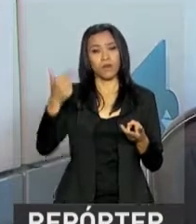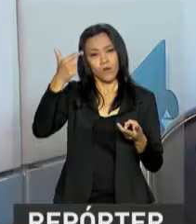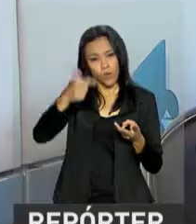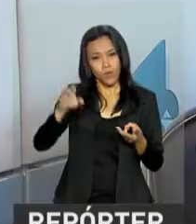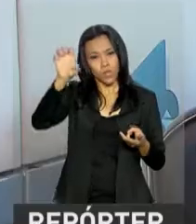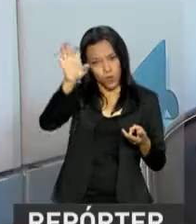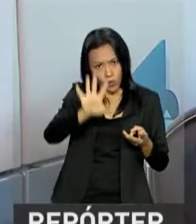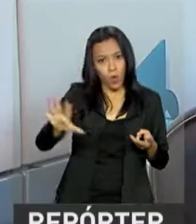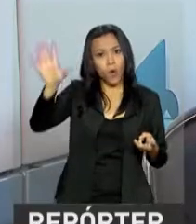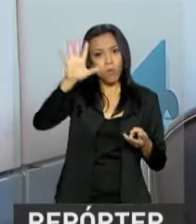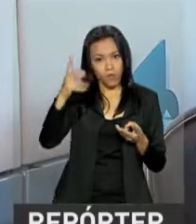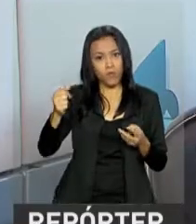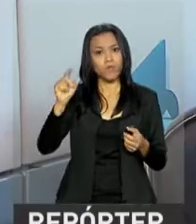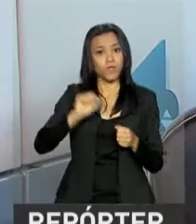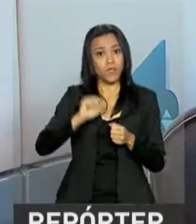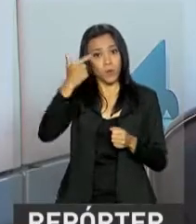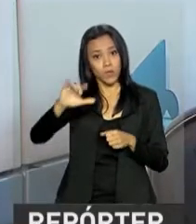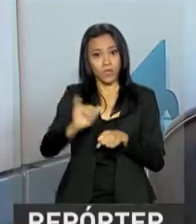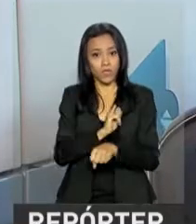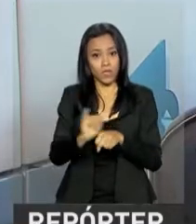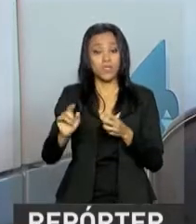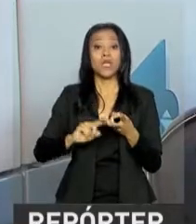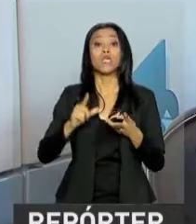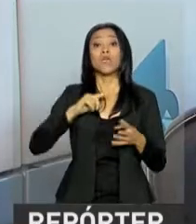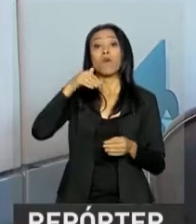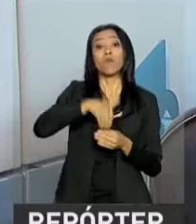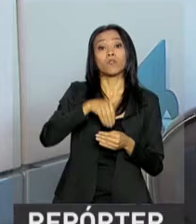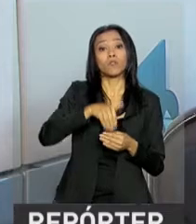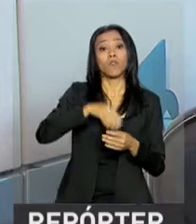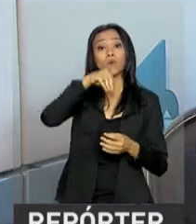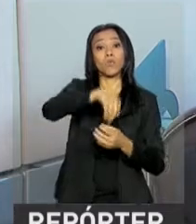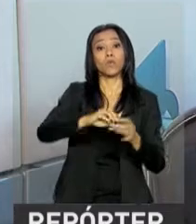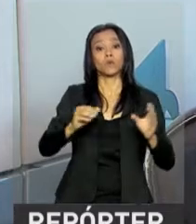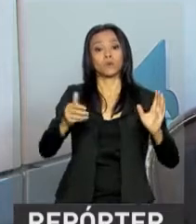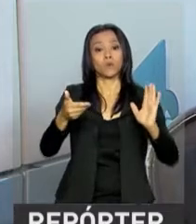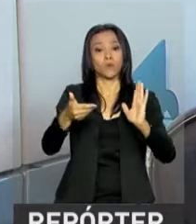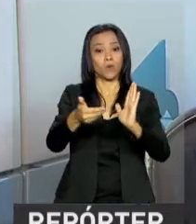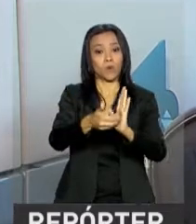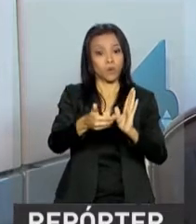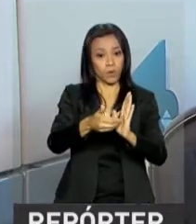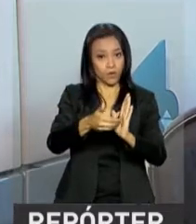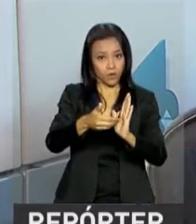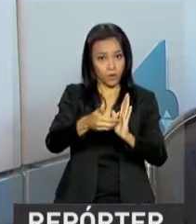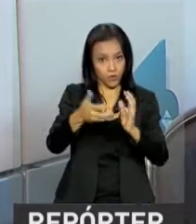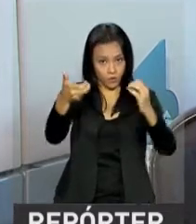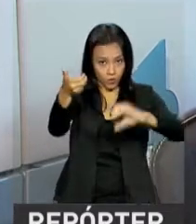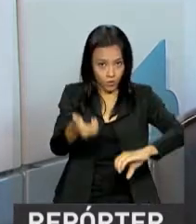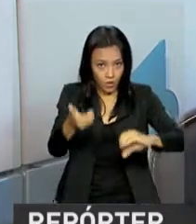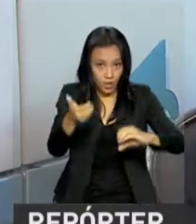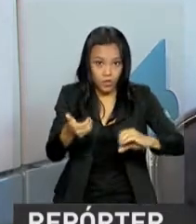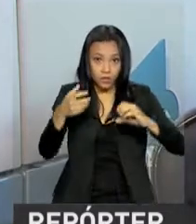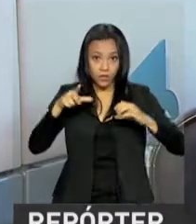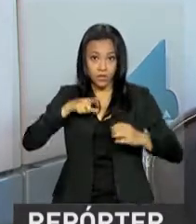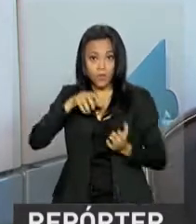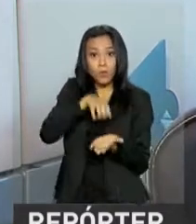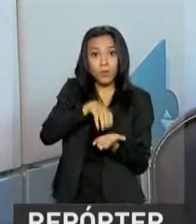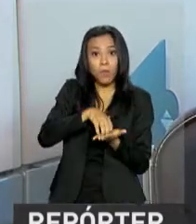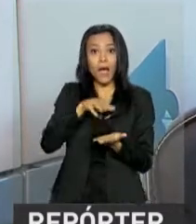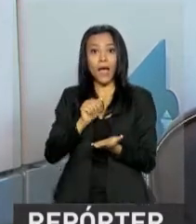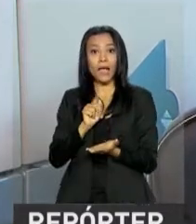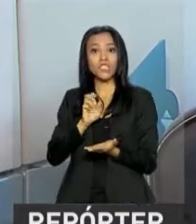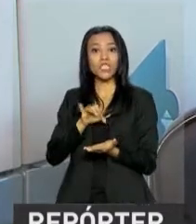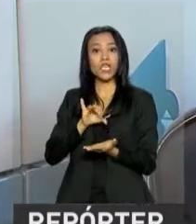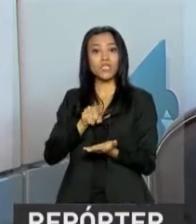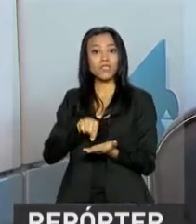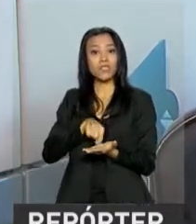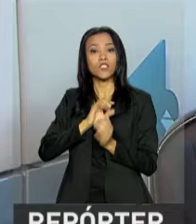Europa. Tem uma votação no Congresso em regime de urgência que transforma a Embratur numa poderosa agência de divulgação com muito mais